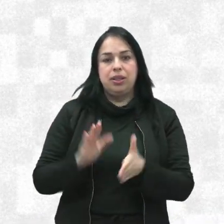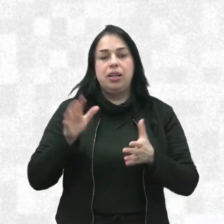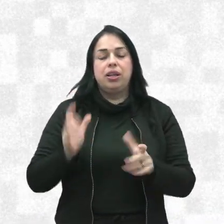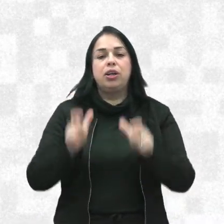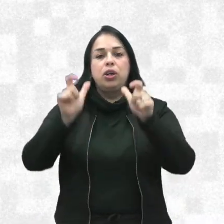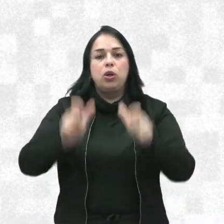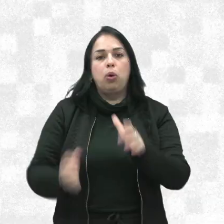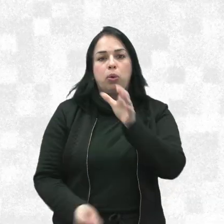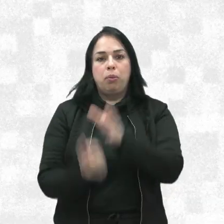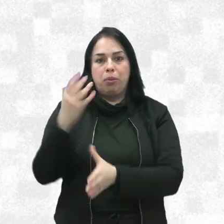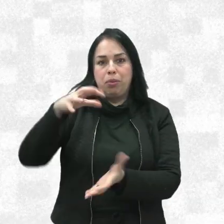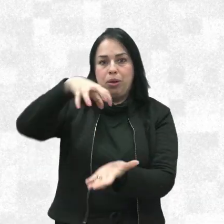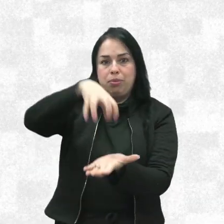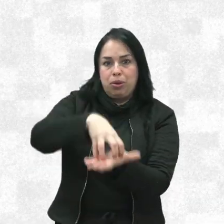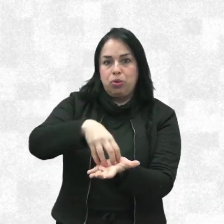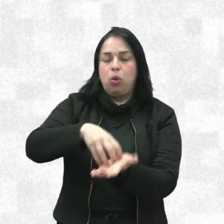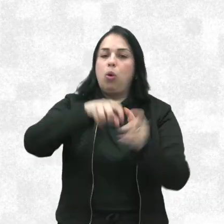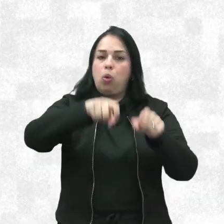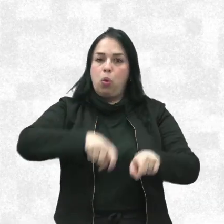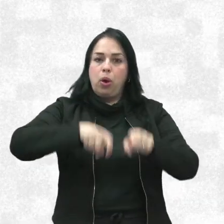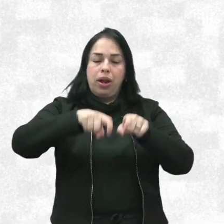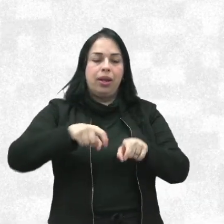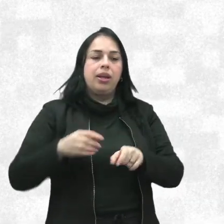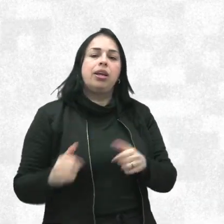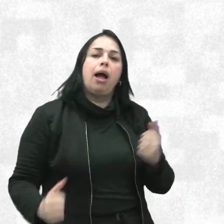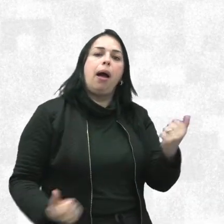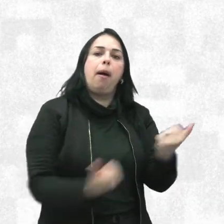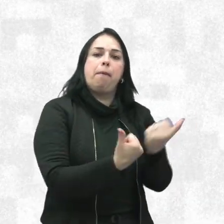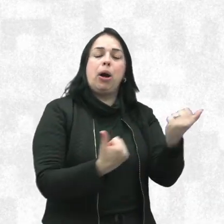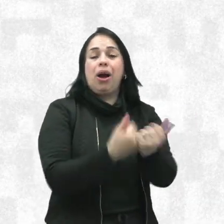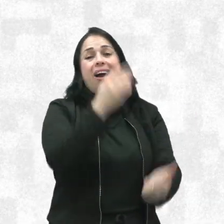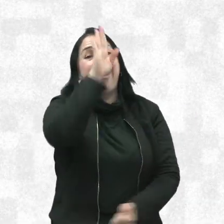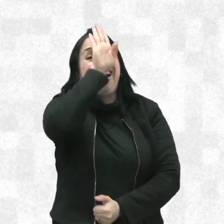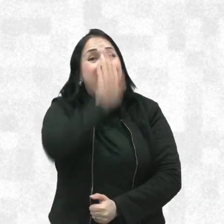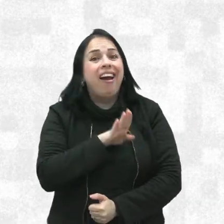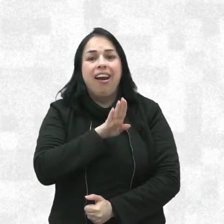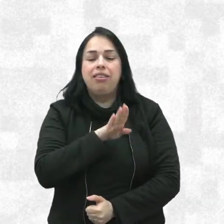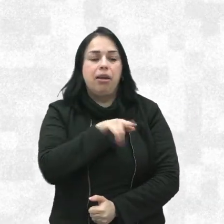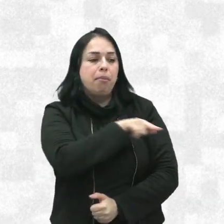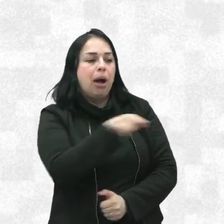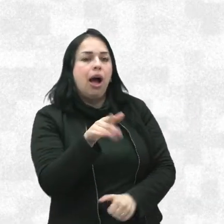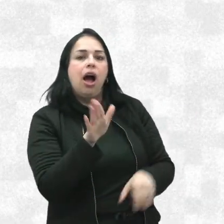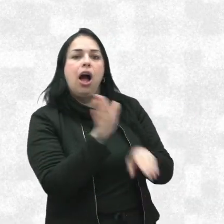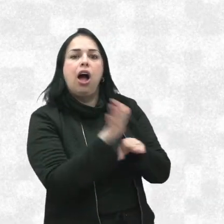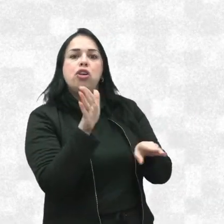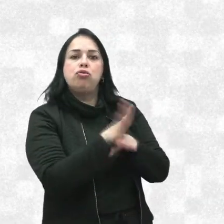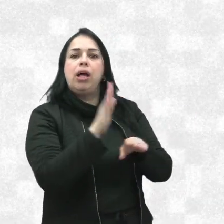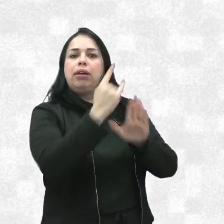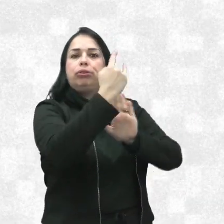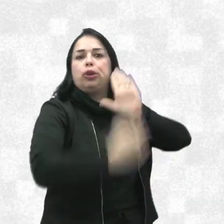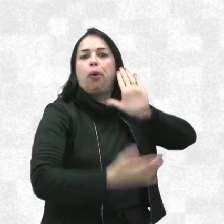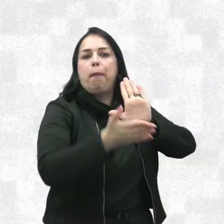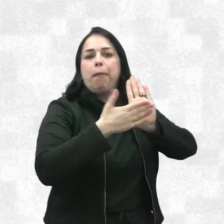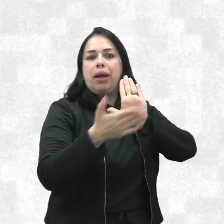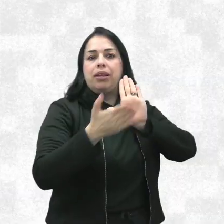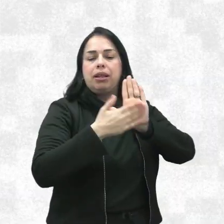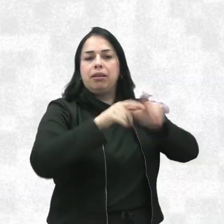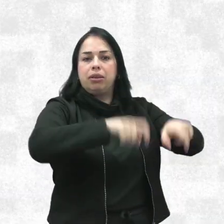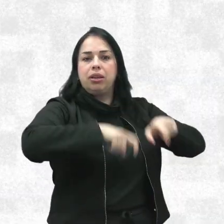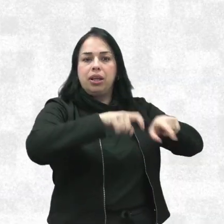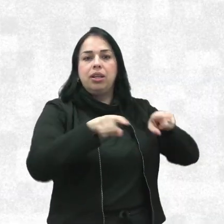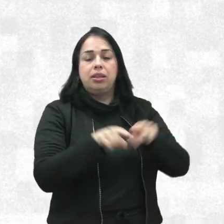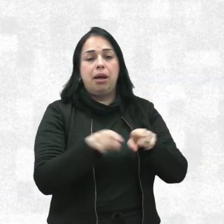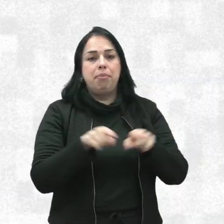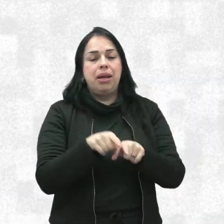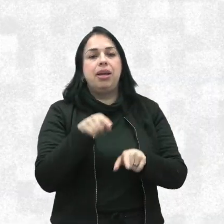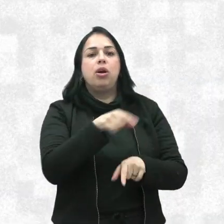Câmara criou o Ponto Rural, um programa que oferece suporte gratuito para a regularização de terras e